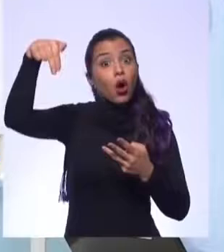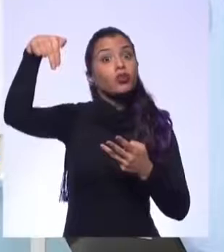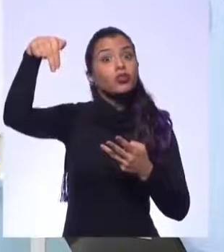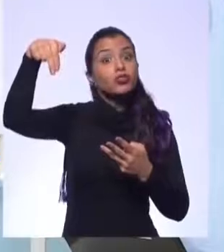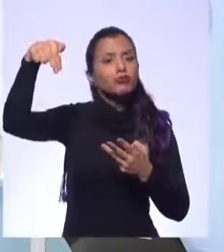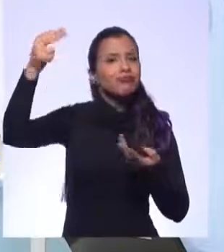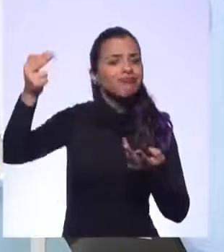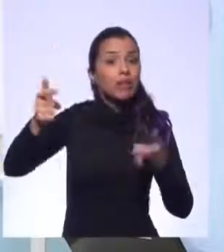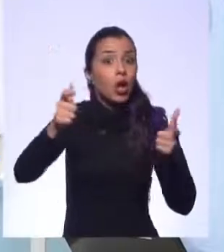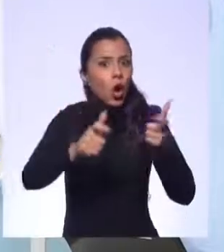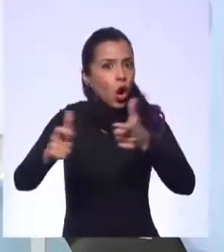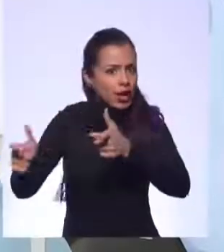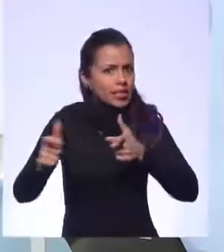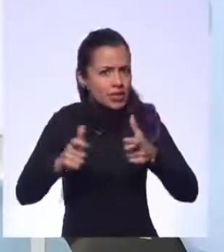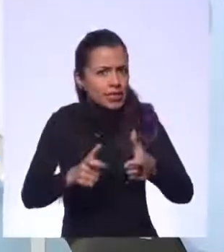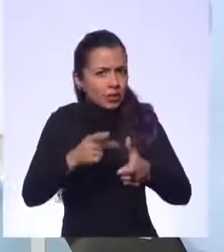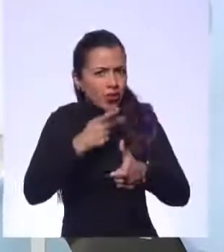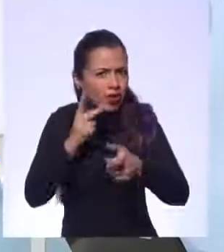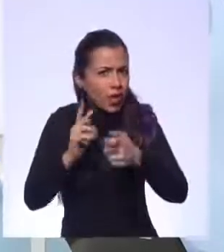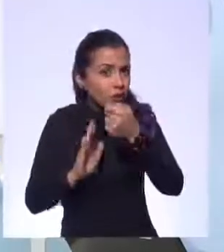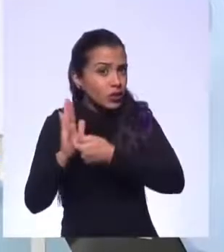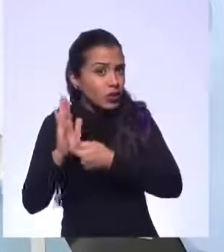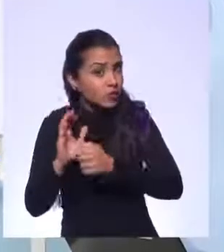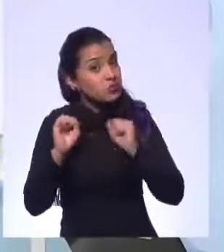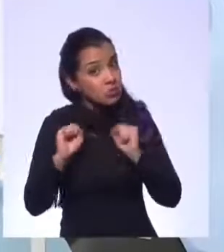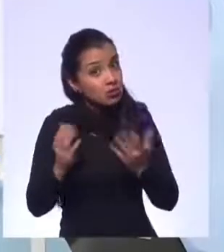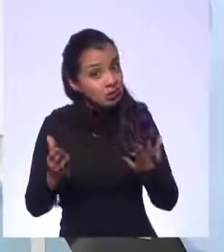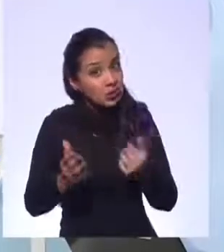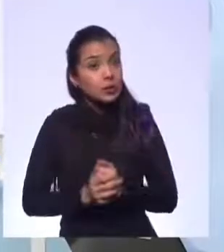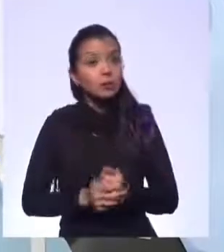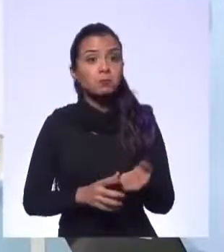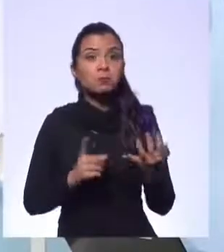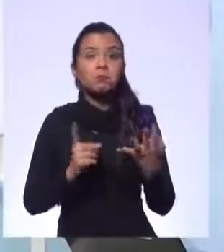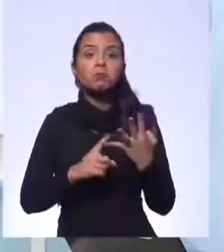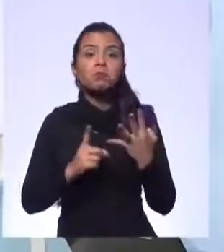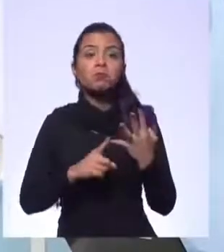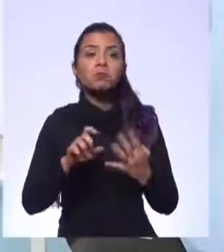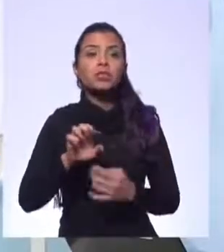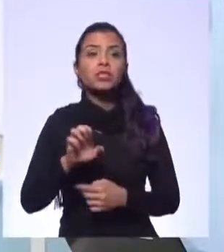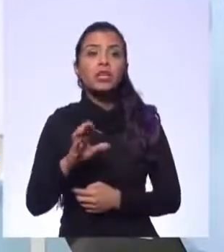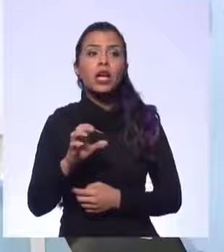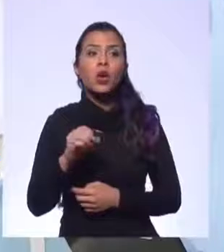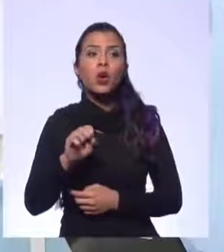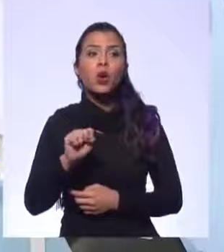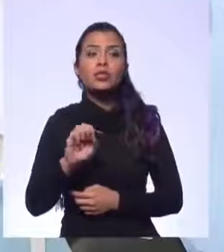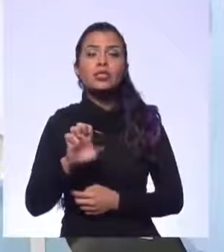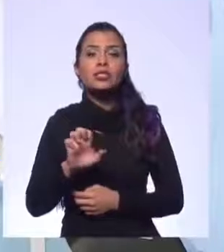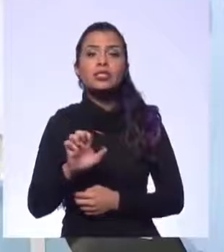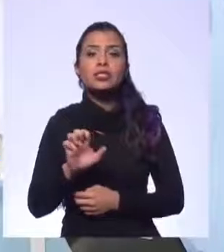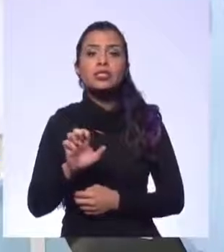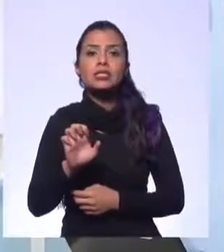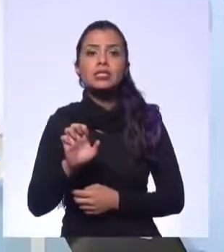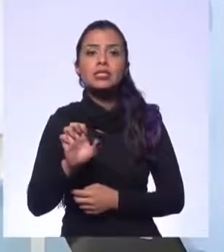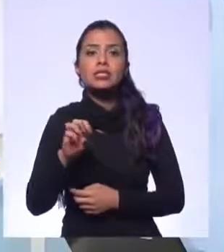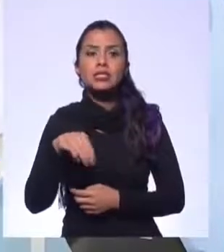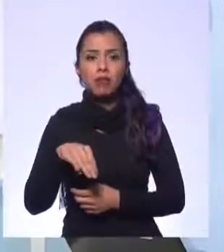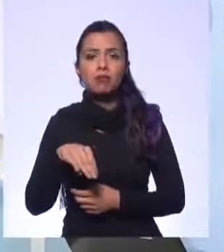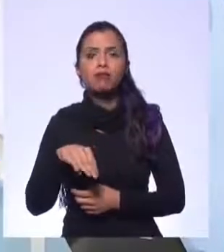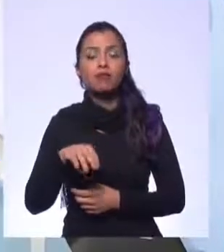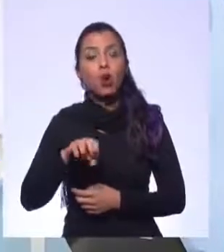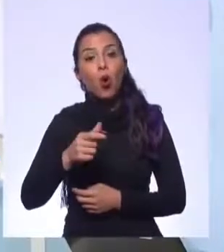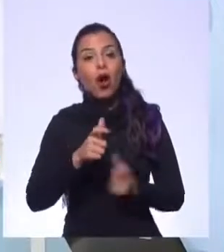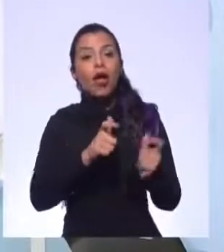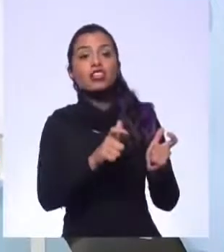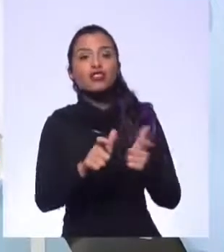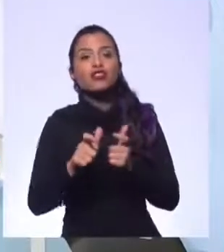latitude, localização? Pode ser que sim. Aqui, o ecossistema e as regiões. Será que vai falar